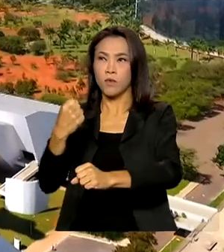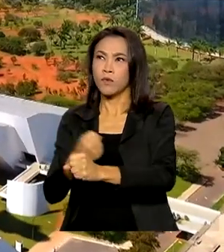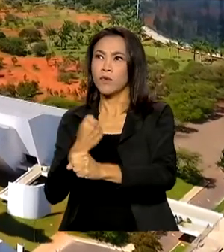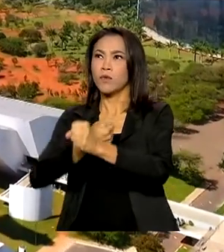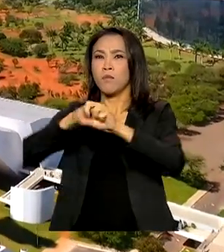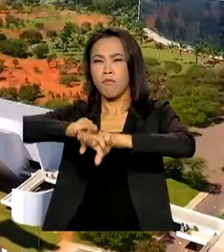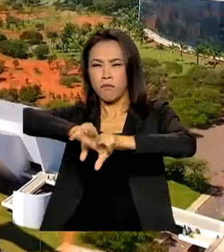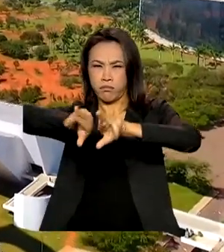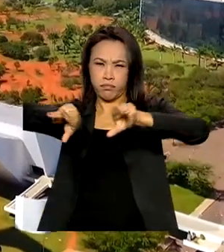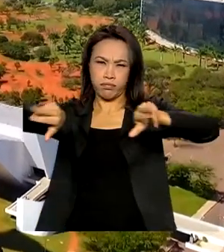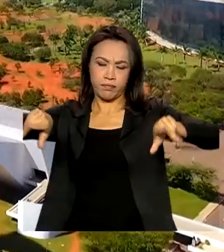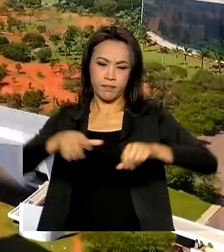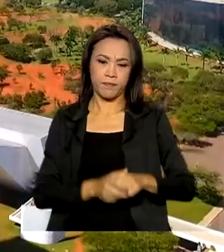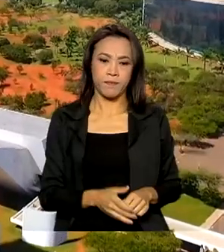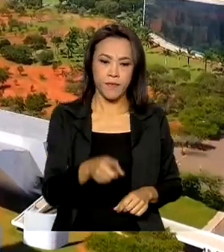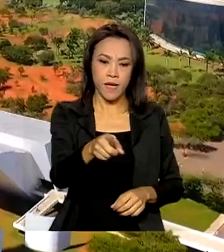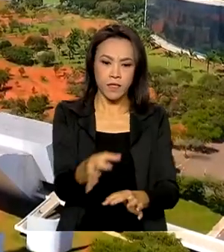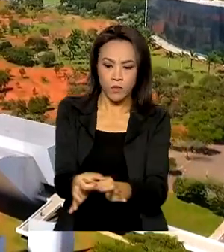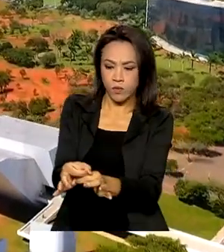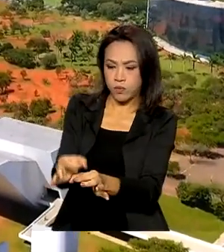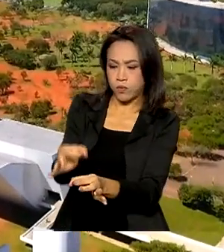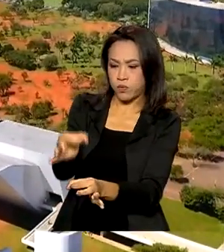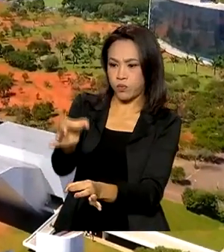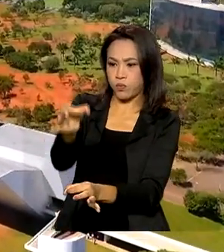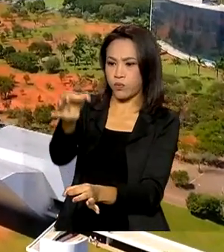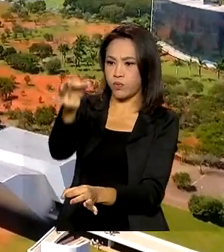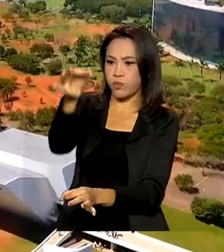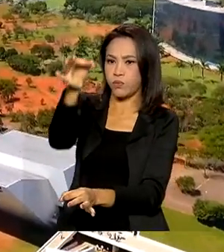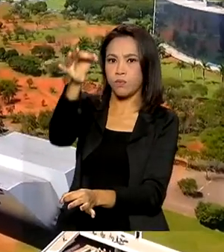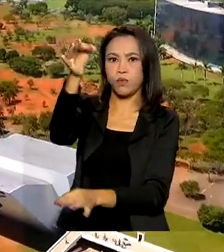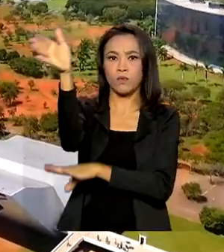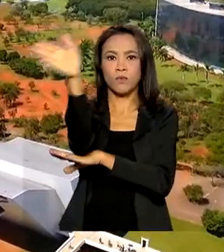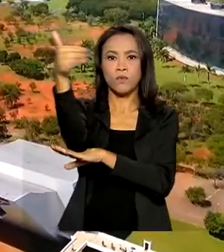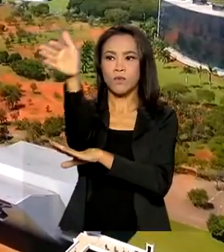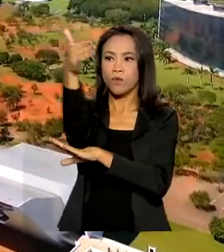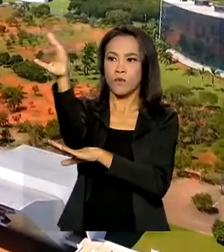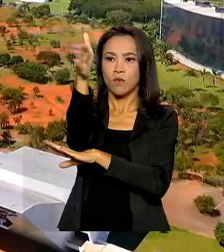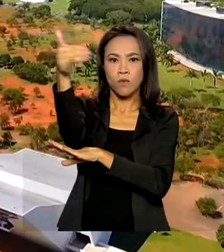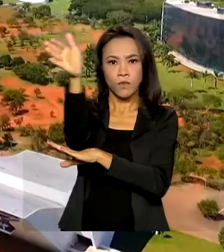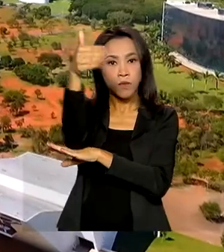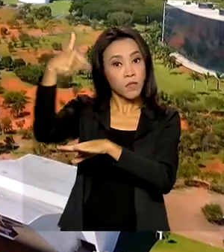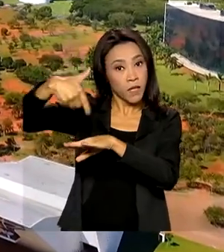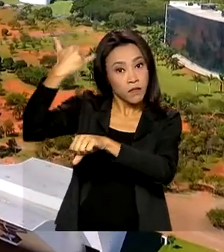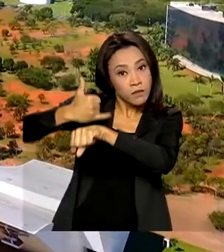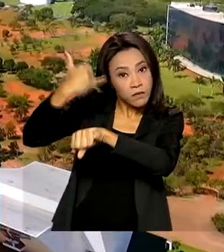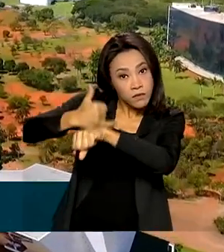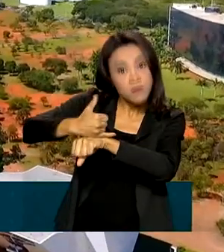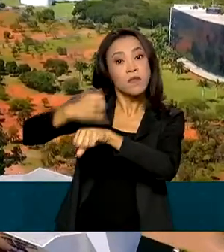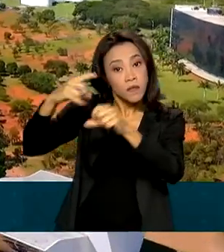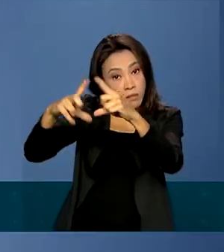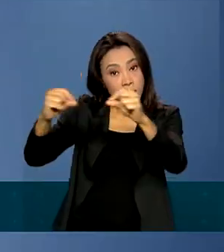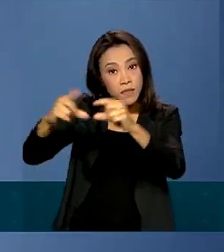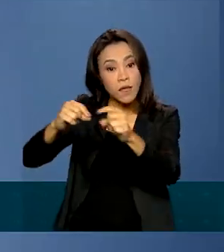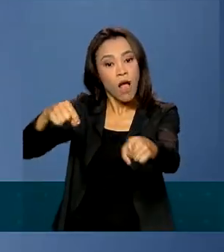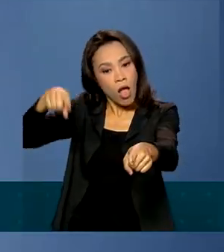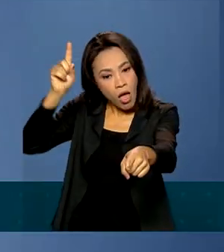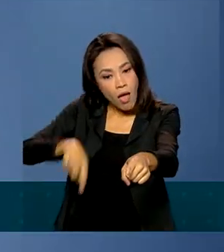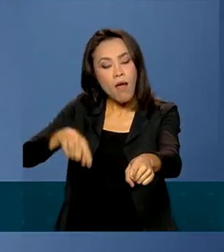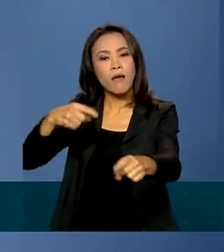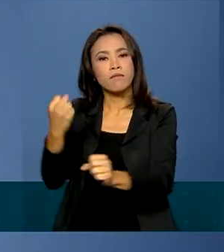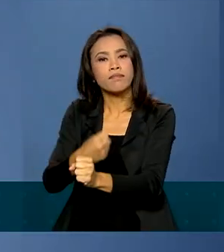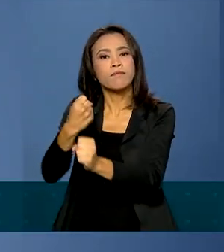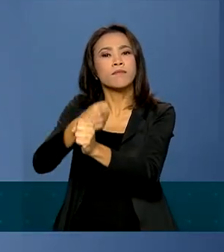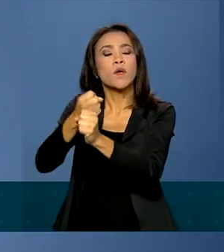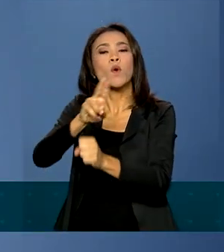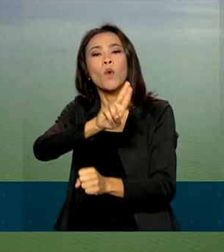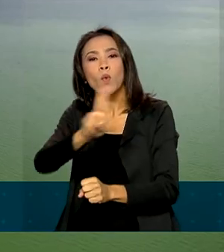O mastro que sustenta a bandeira nacional na esplanada dos ministérios em Brasília foi construído